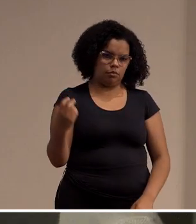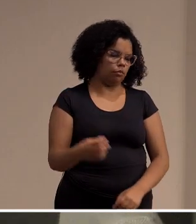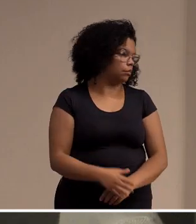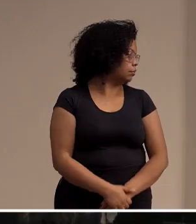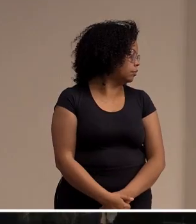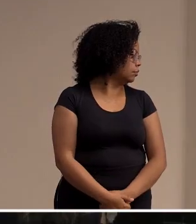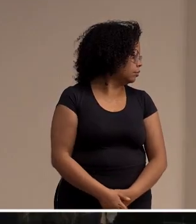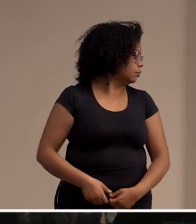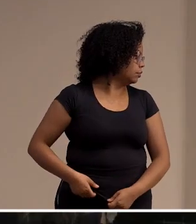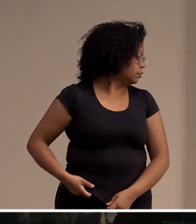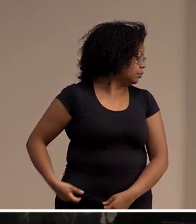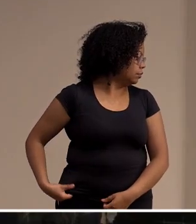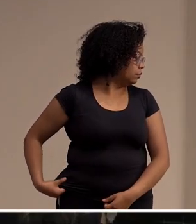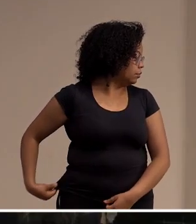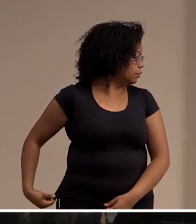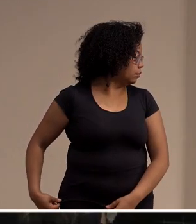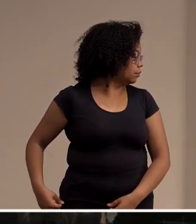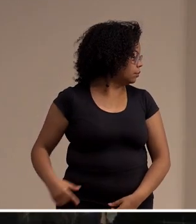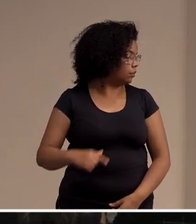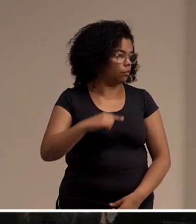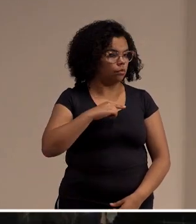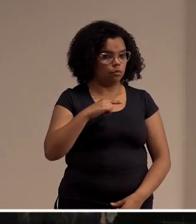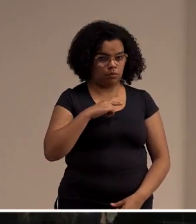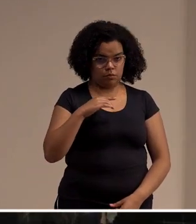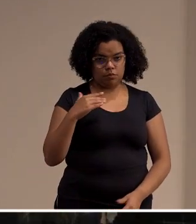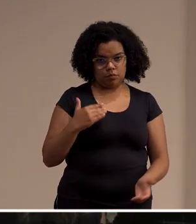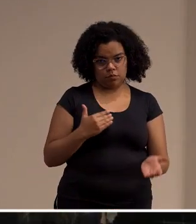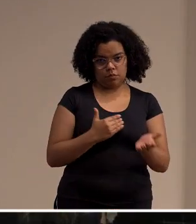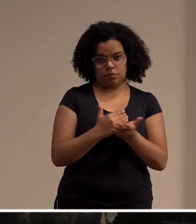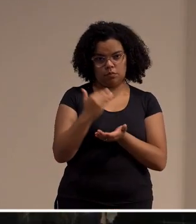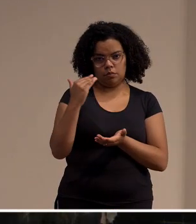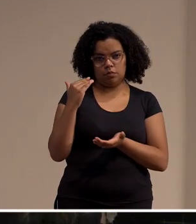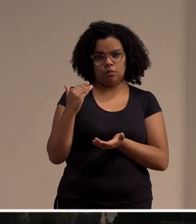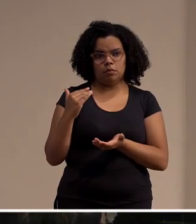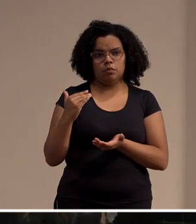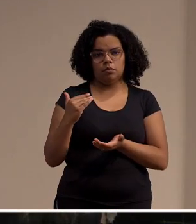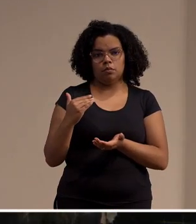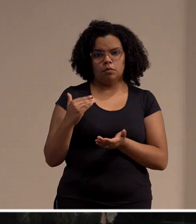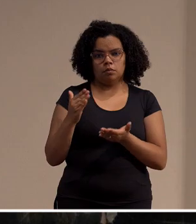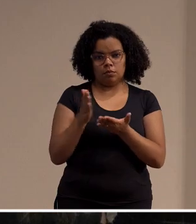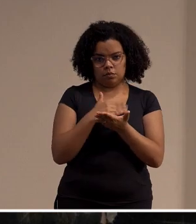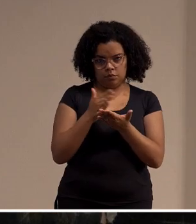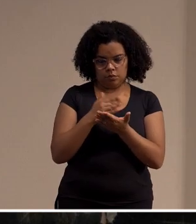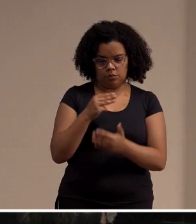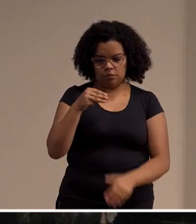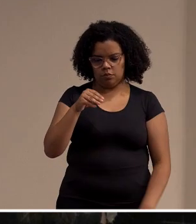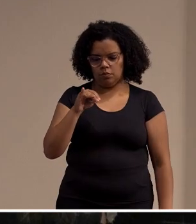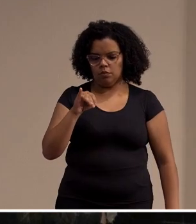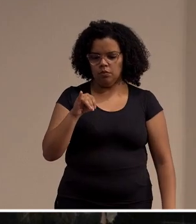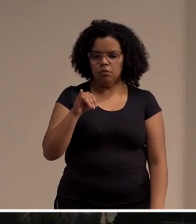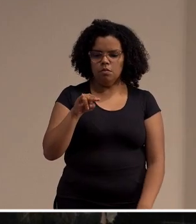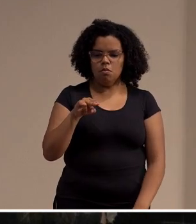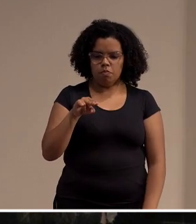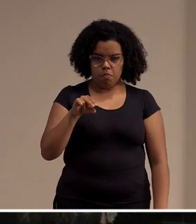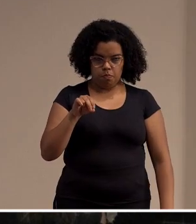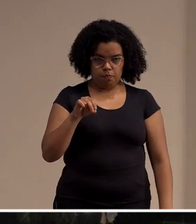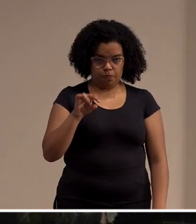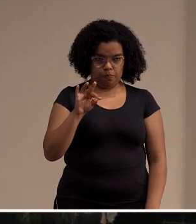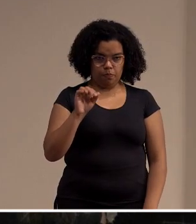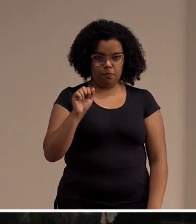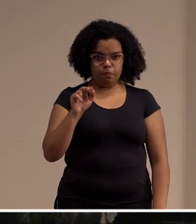Obrigado, Joca. Tem logo no começo do Onde Pastam os Minotauros, só complementando isso que tu